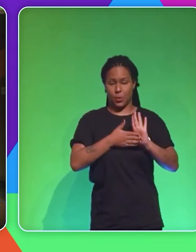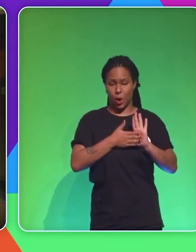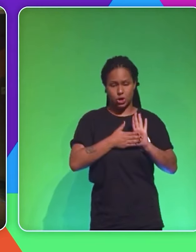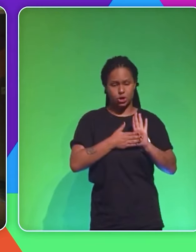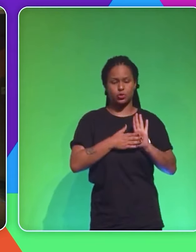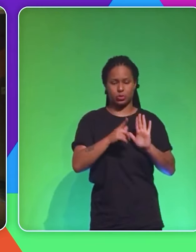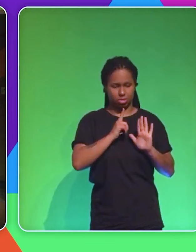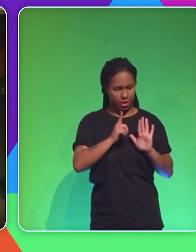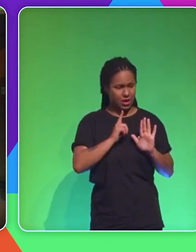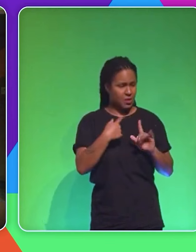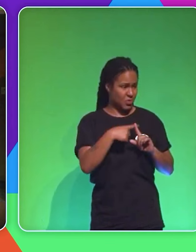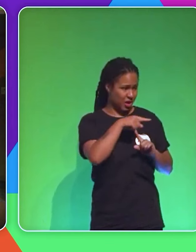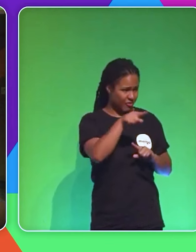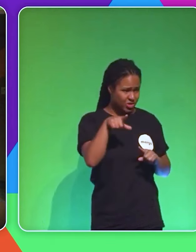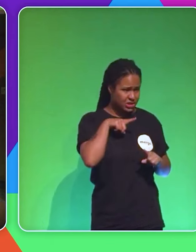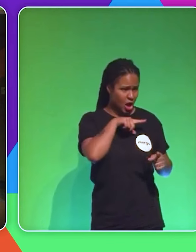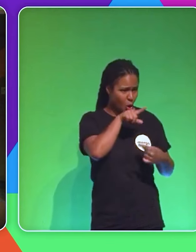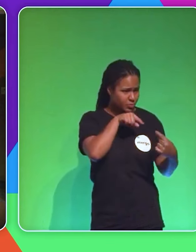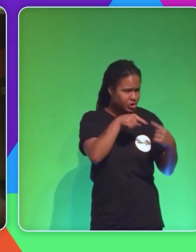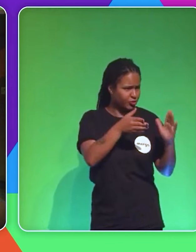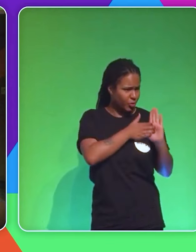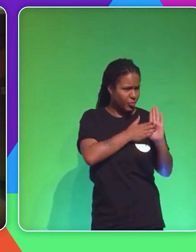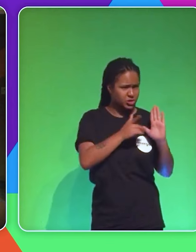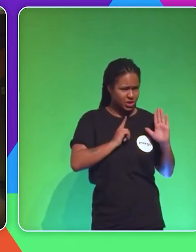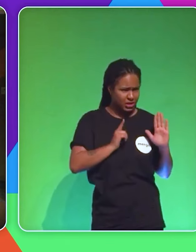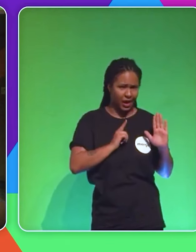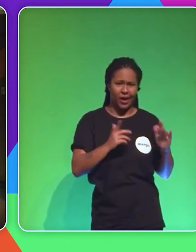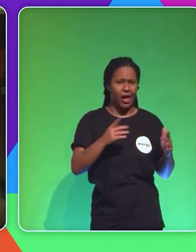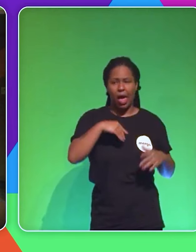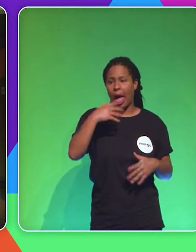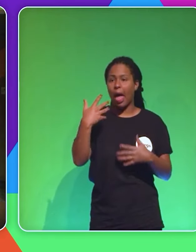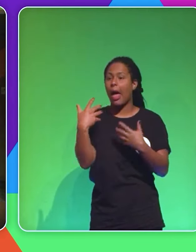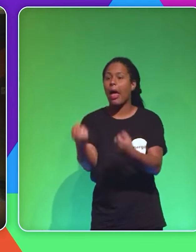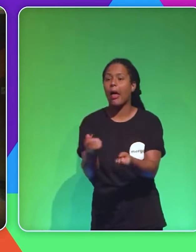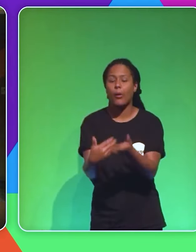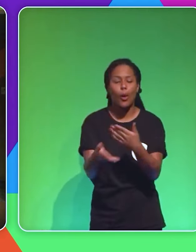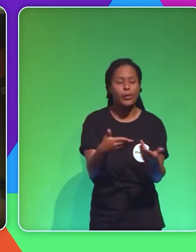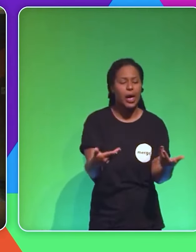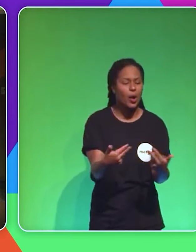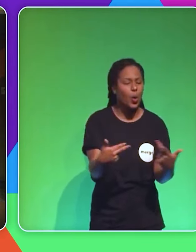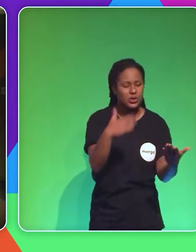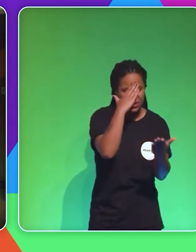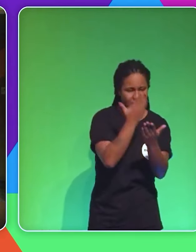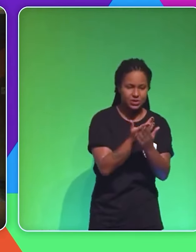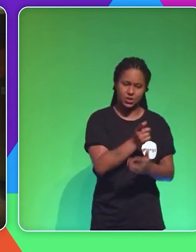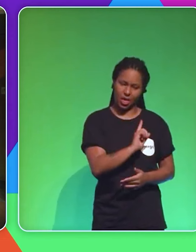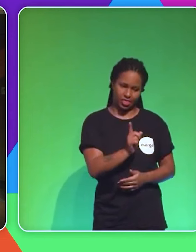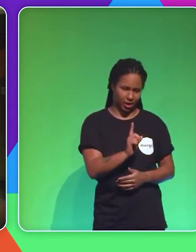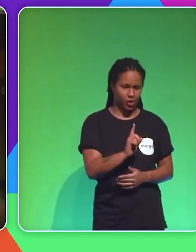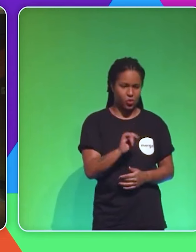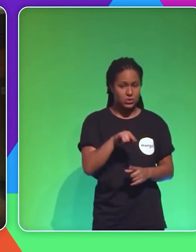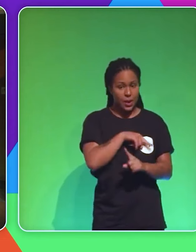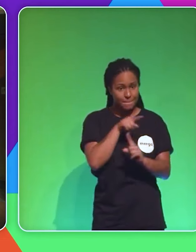porque se você tem propósito você não vai cair em qualquer ququ